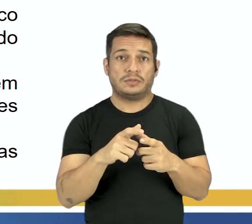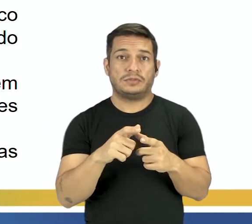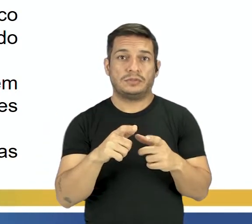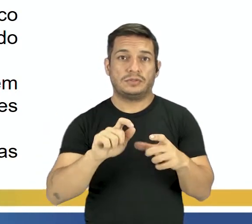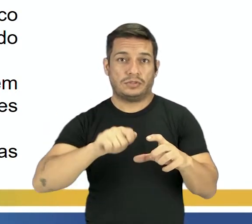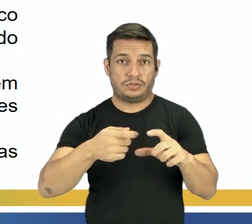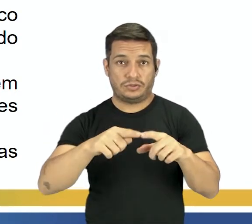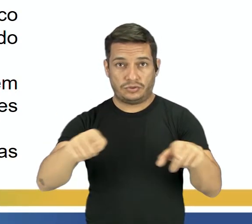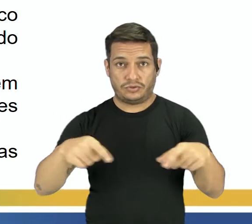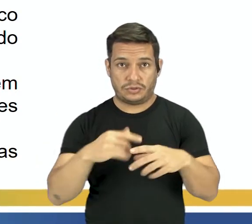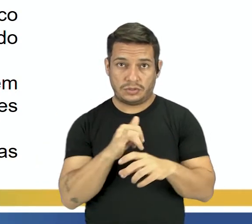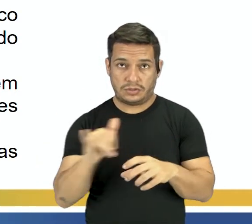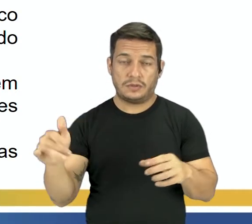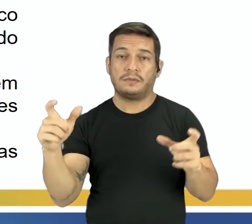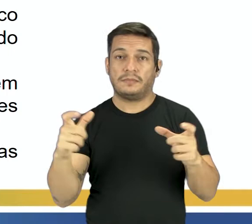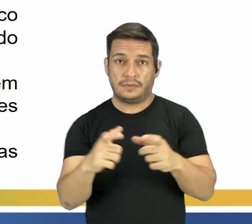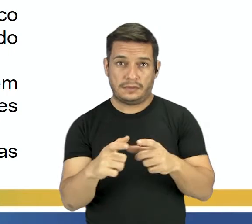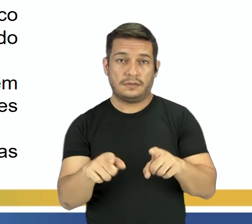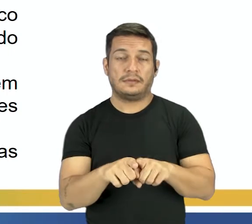geradores menores e